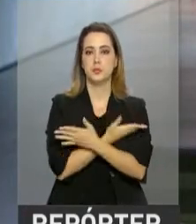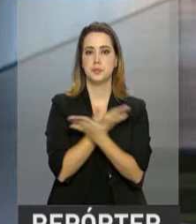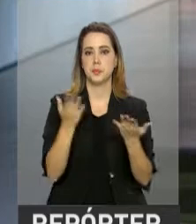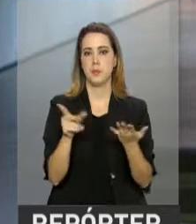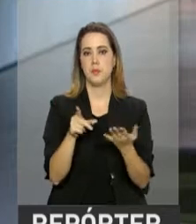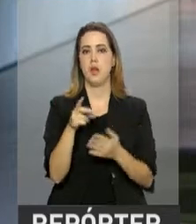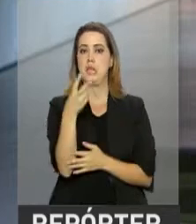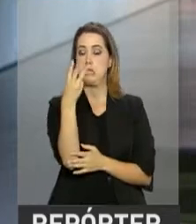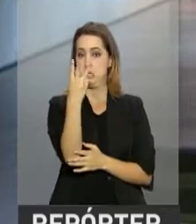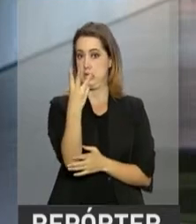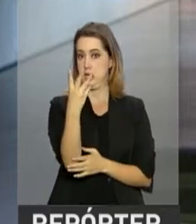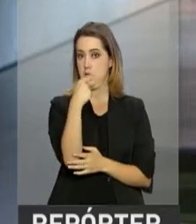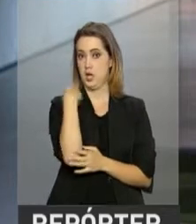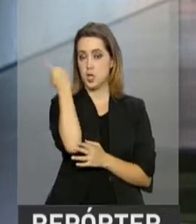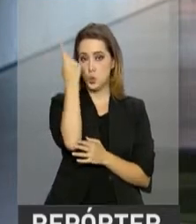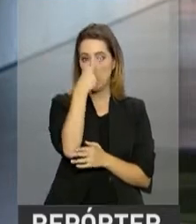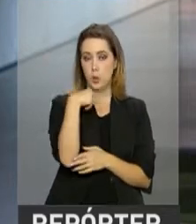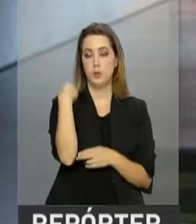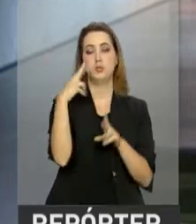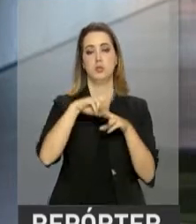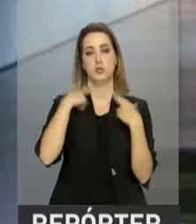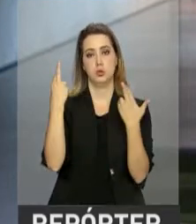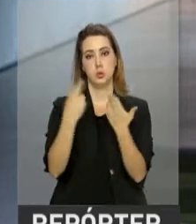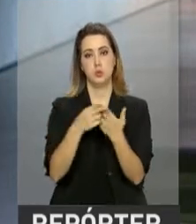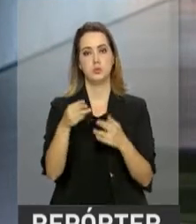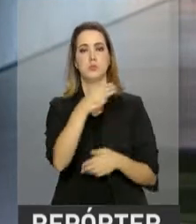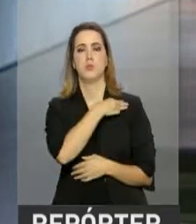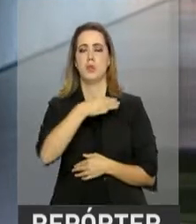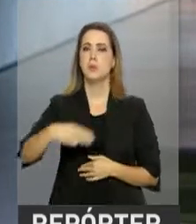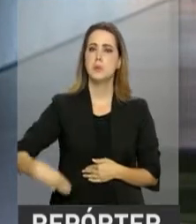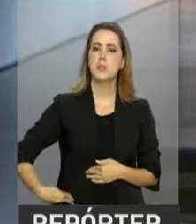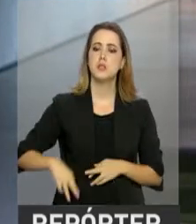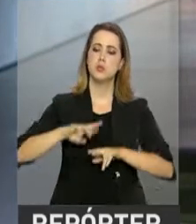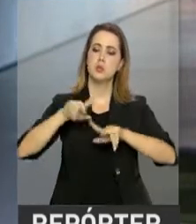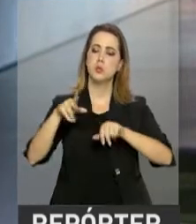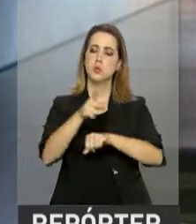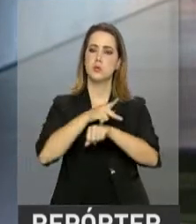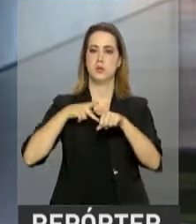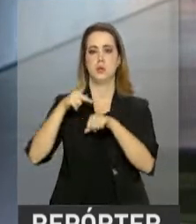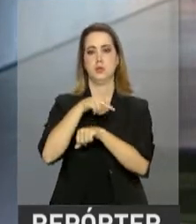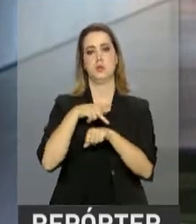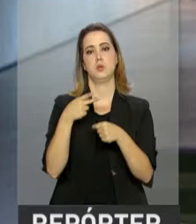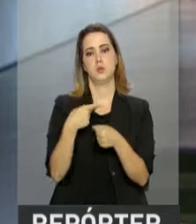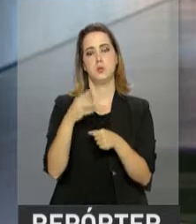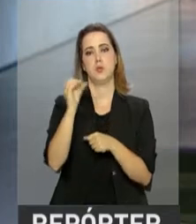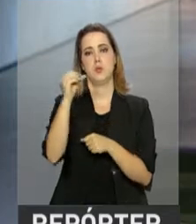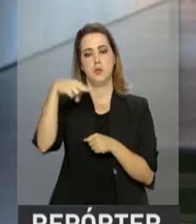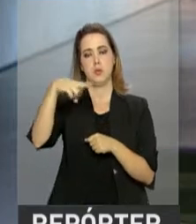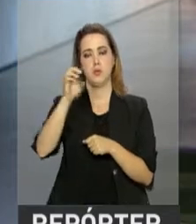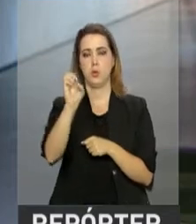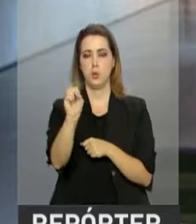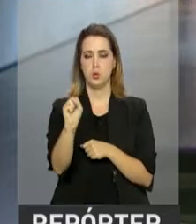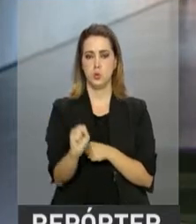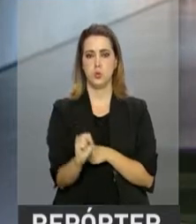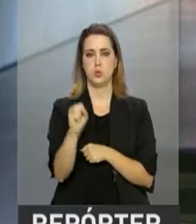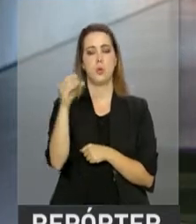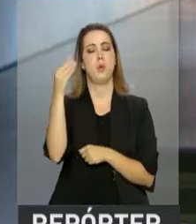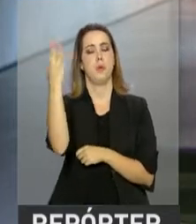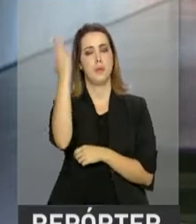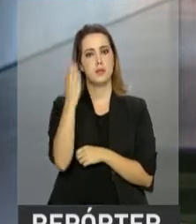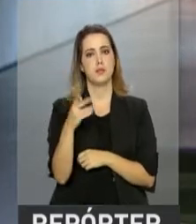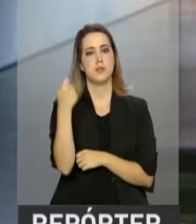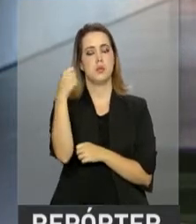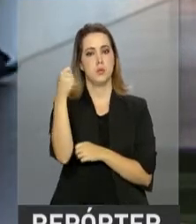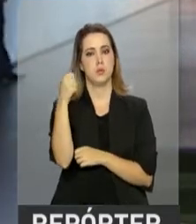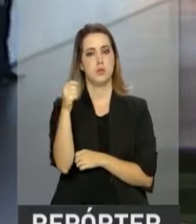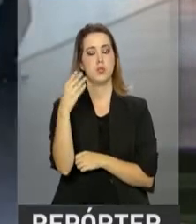cerca de 3 horas e meia. Participaram ministros dos países que fazem parte do Cone Sul, formado por Brasil, Argentina,